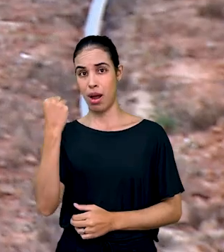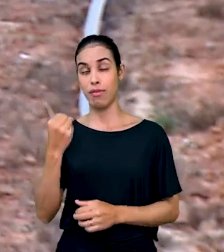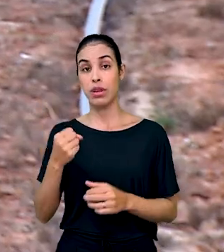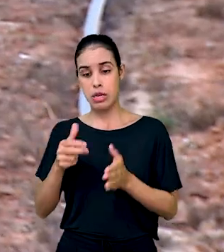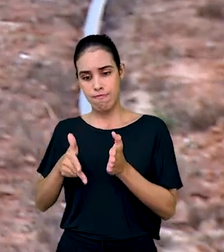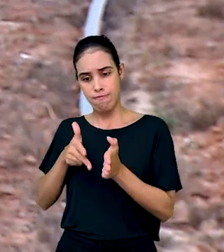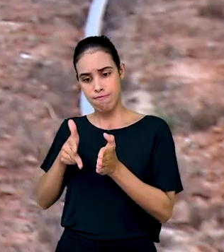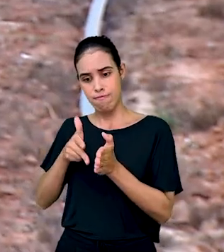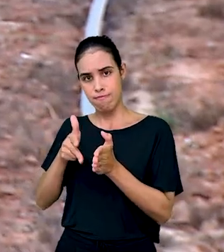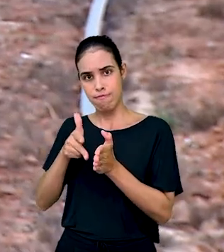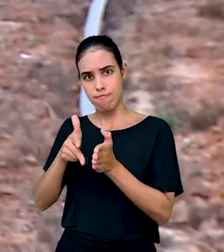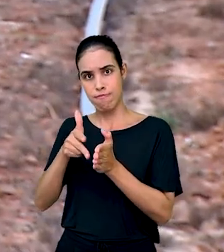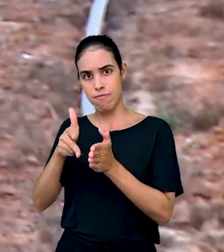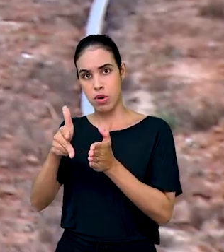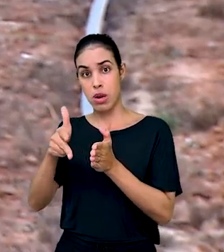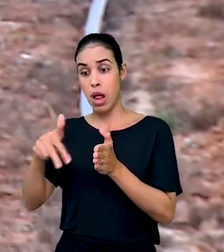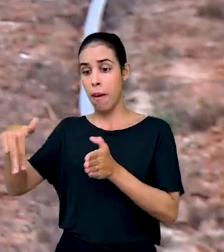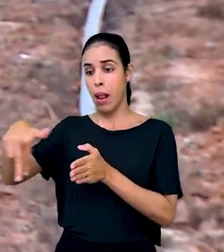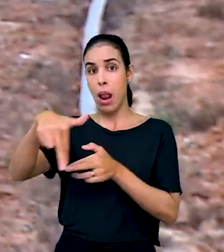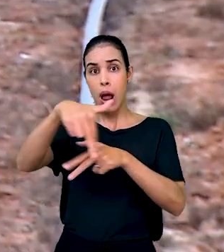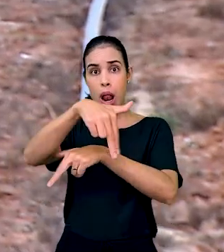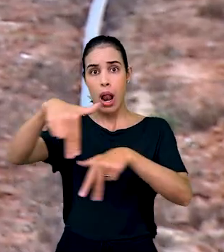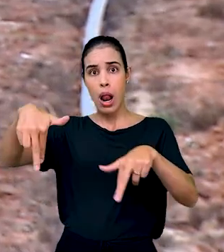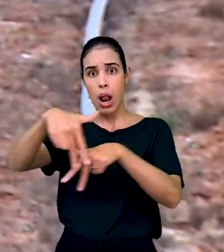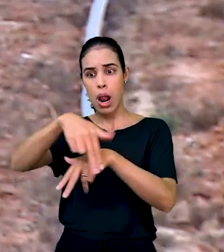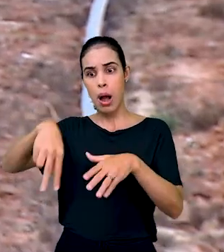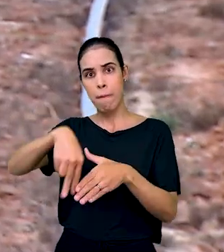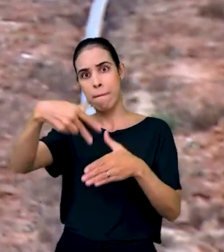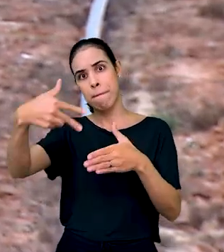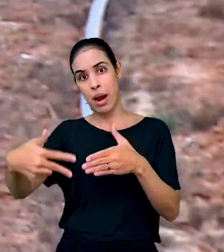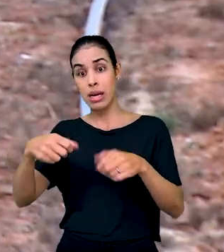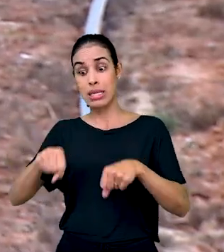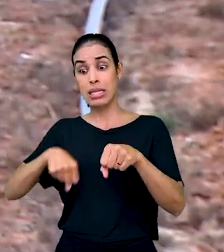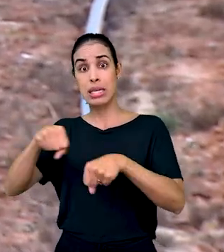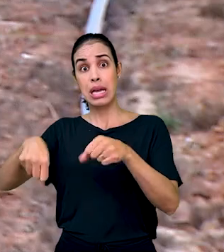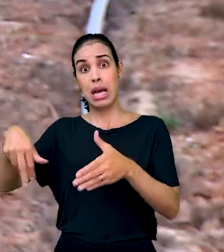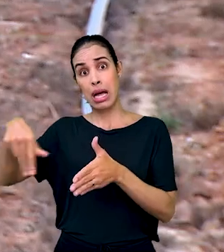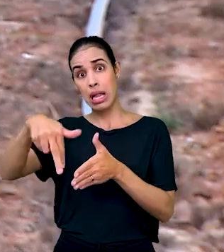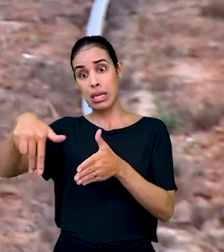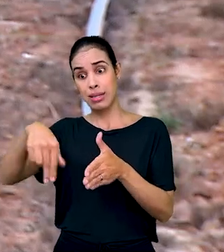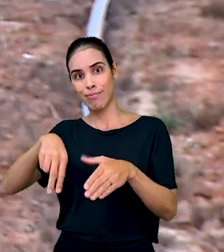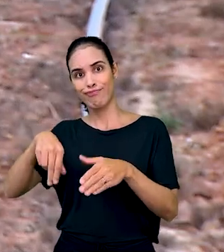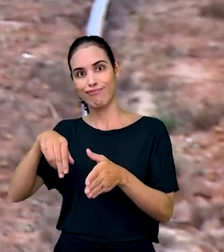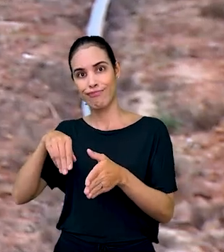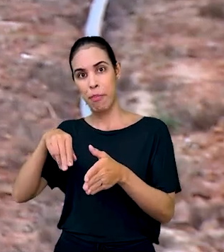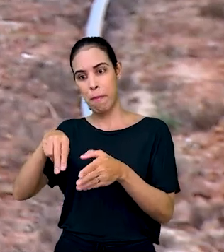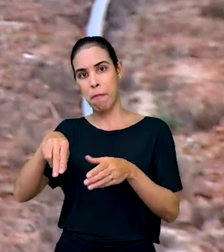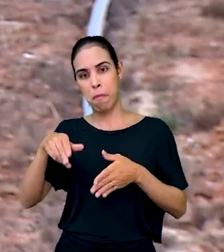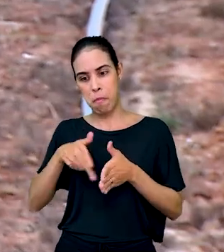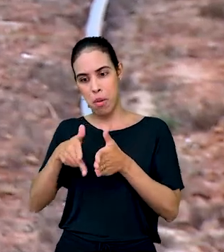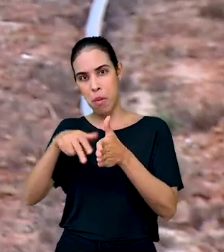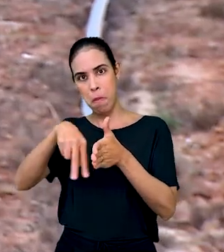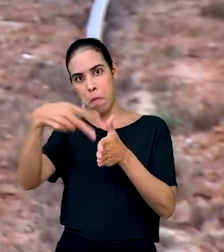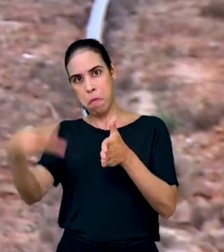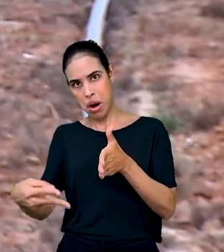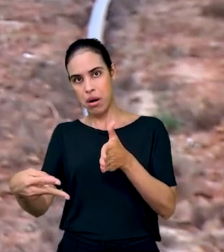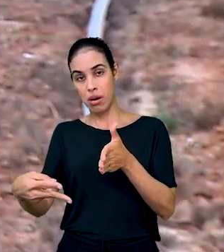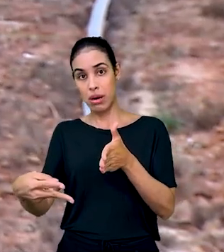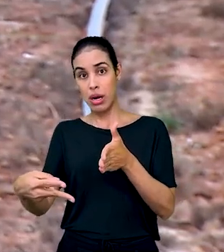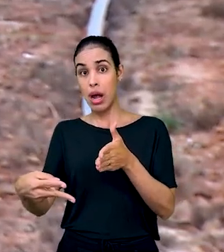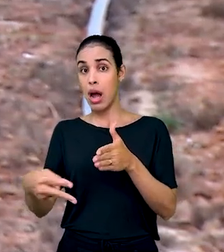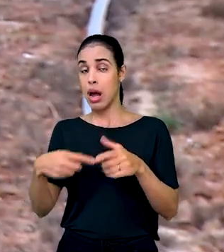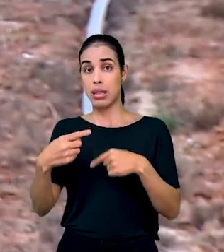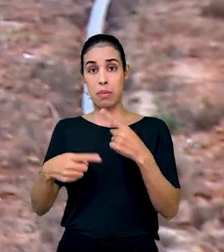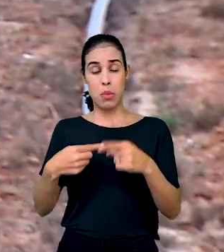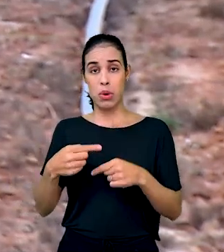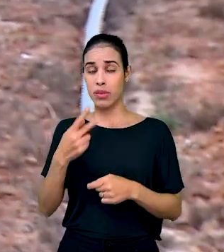quando a locomotiva que conduzia atropelou e matou um ciclista que andava na beira da linha do trem. Depois do